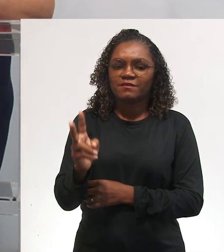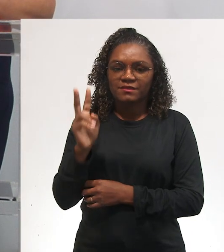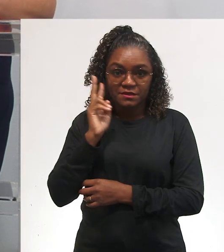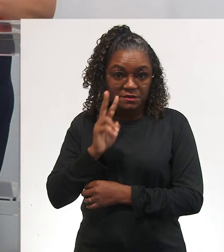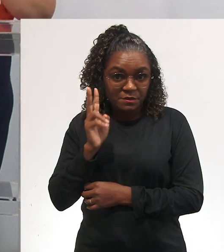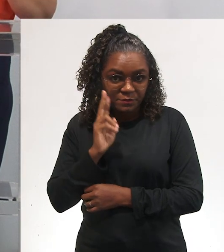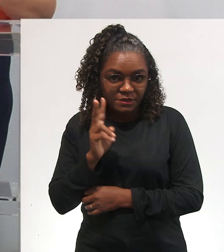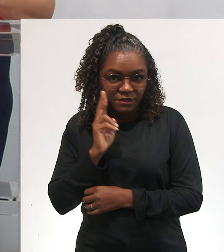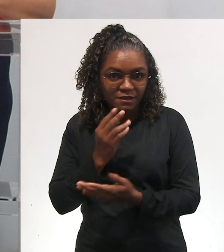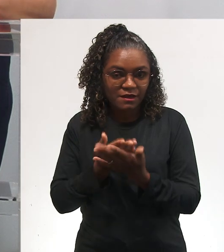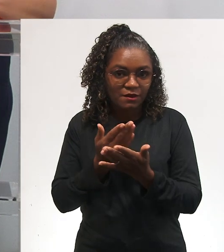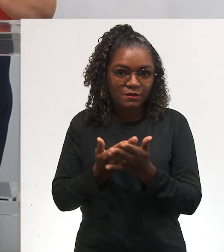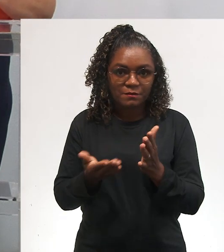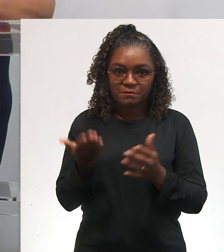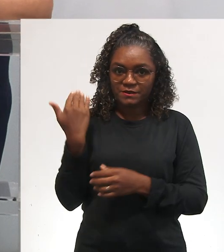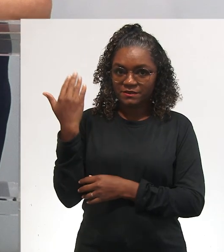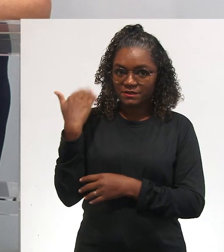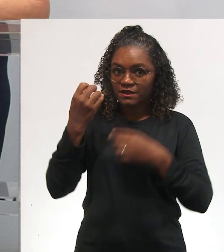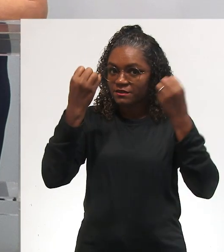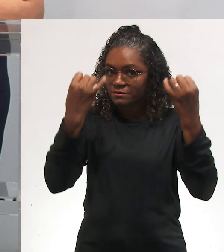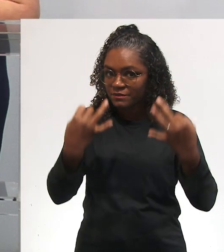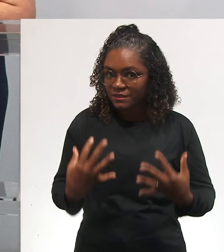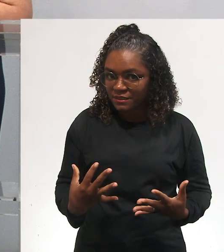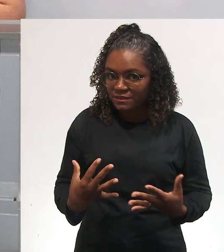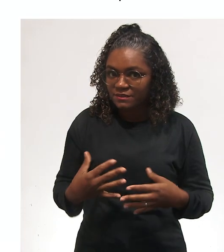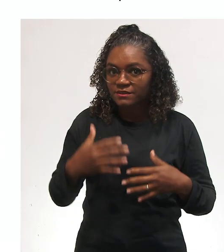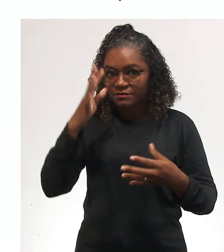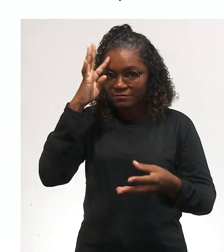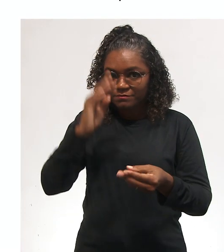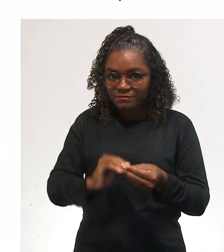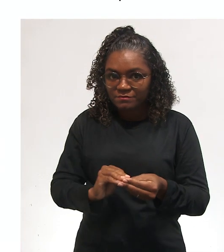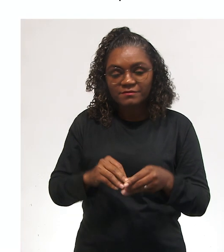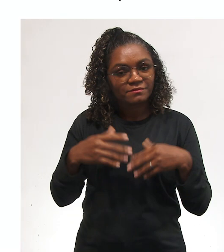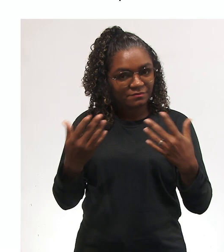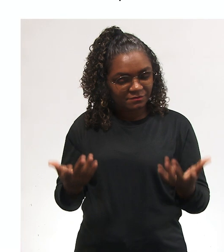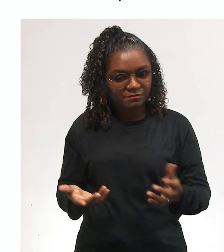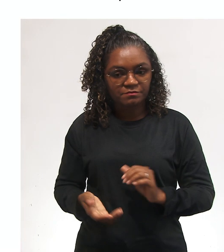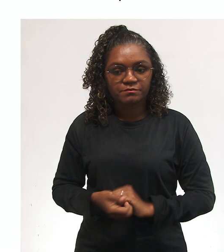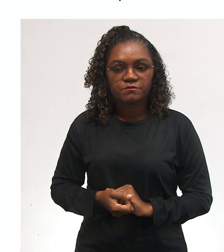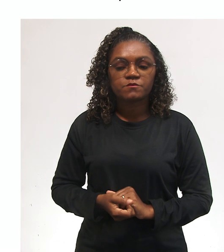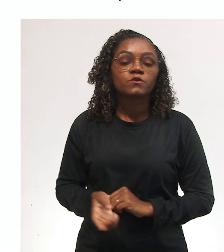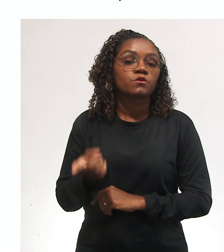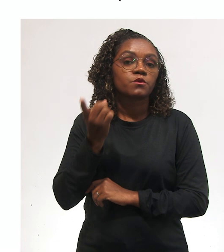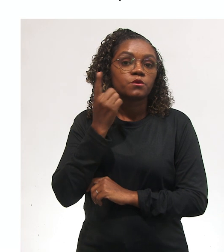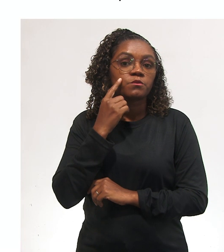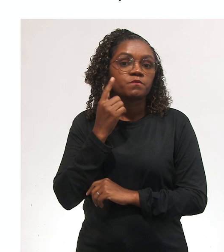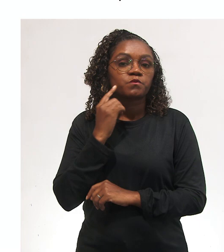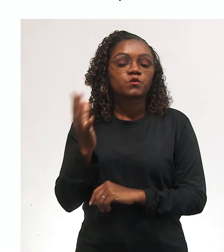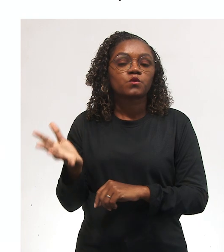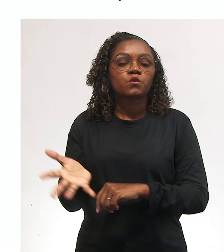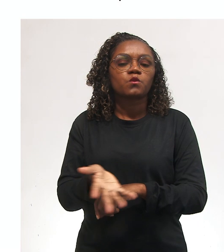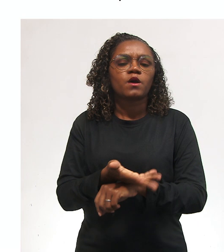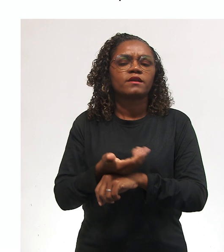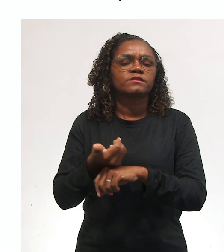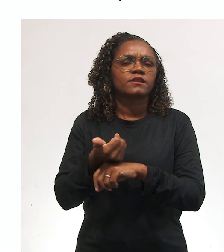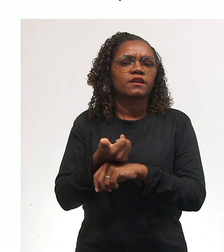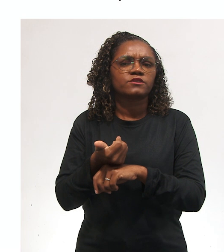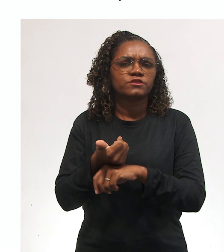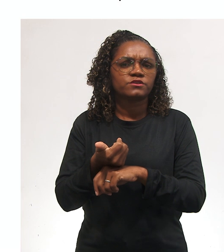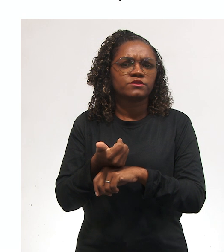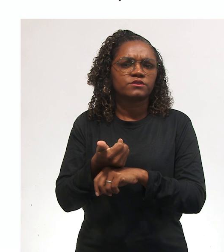lembra? Nós comentamos na aula passada. Então, a qualidade não deve